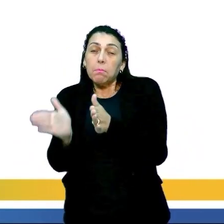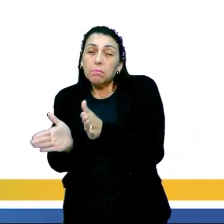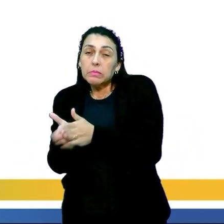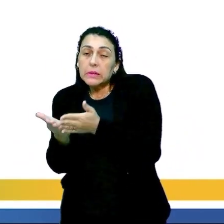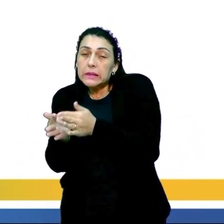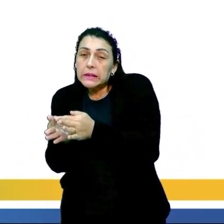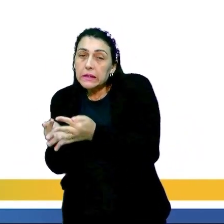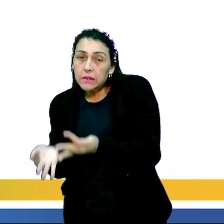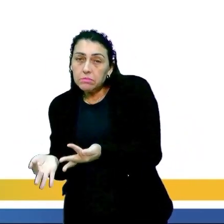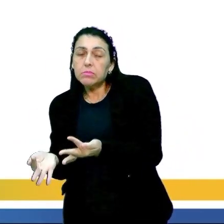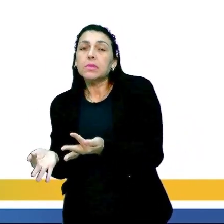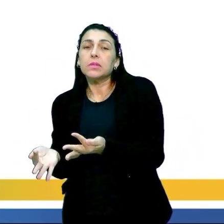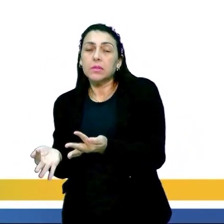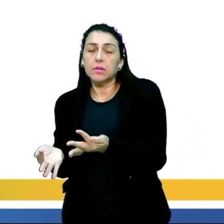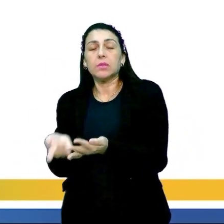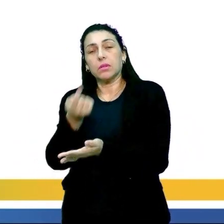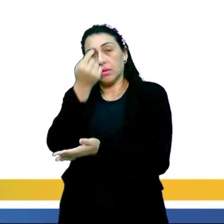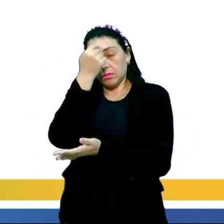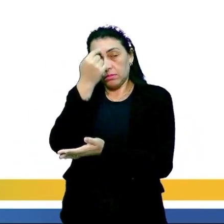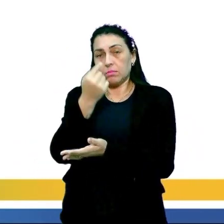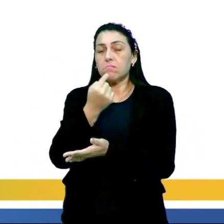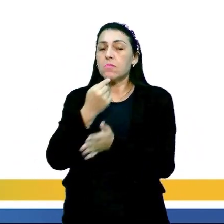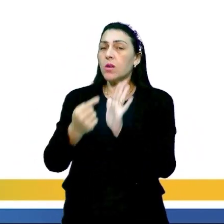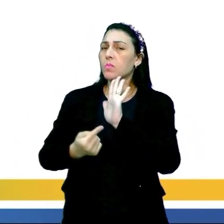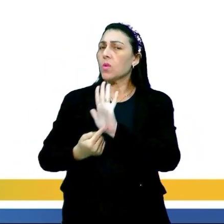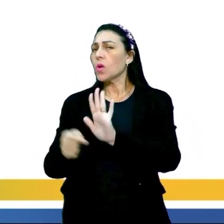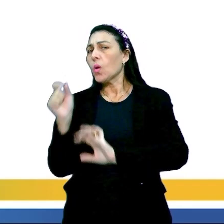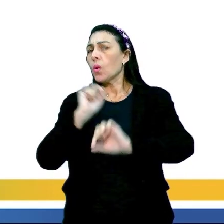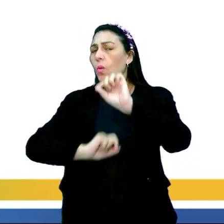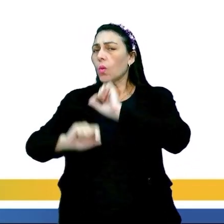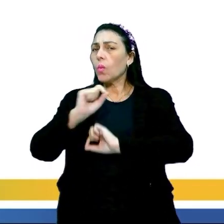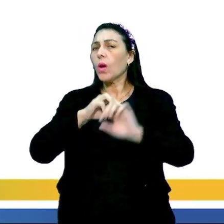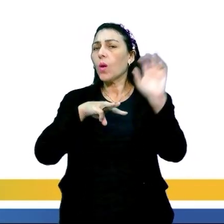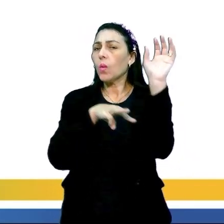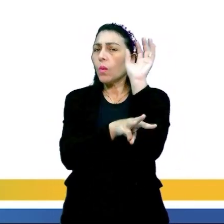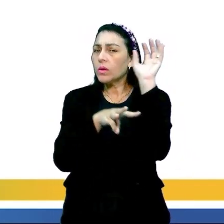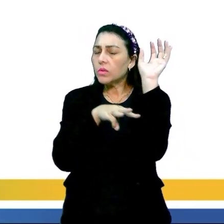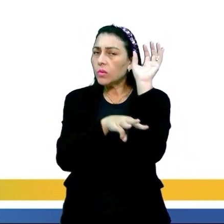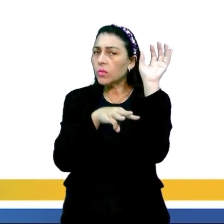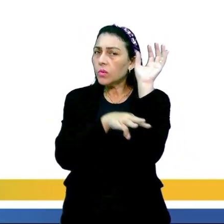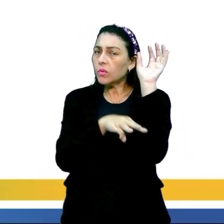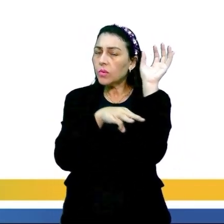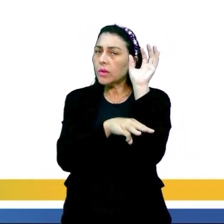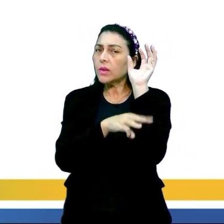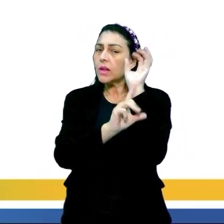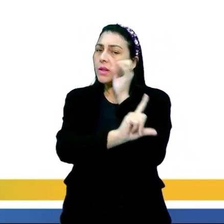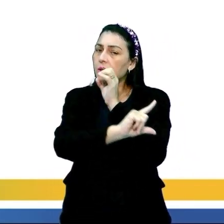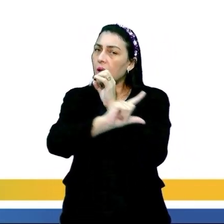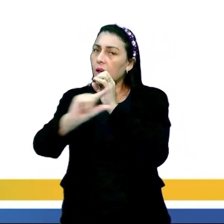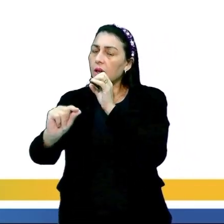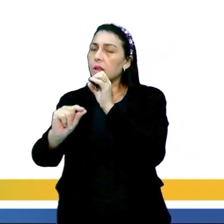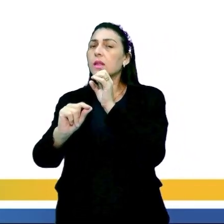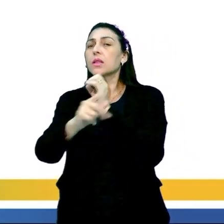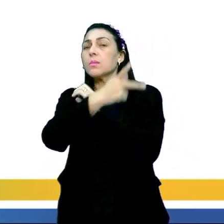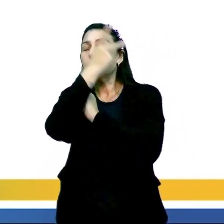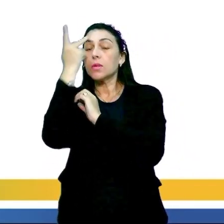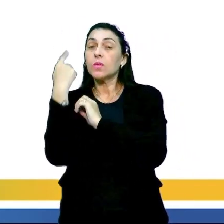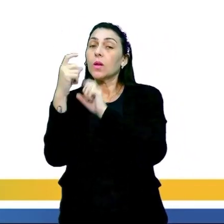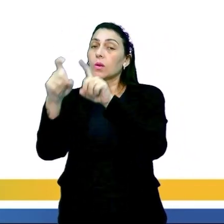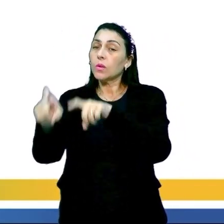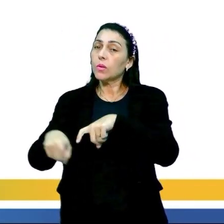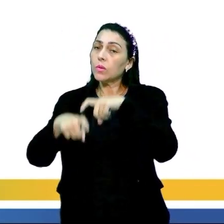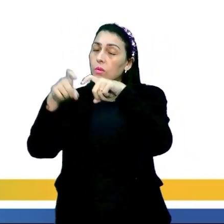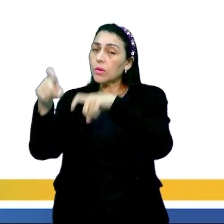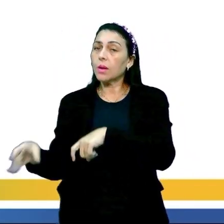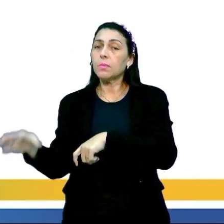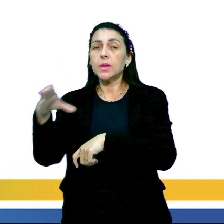favorecidas. Então, essa imagem ela demonstra o quê? O êxodo rural, a saída de pessoas do campo para a cidade em busca de